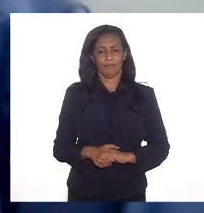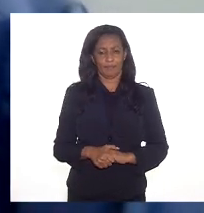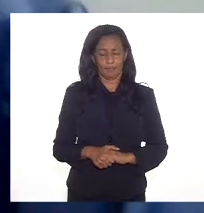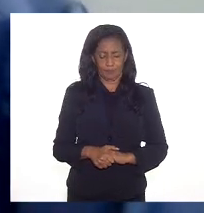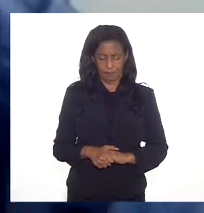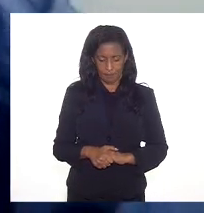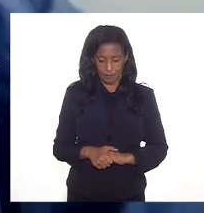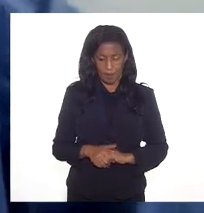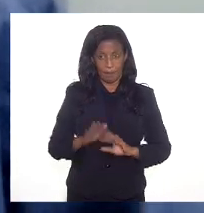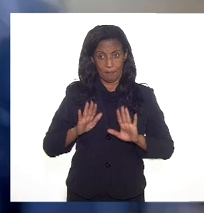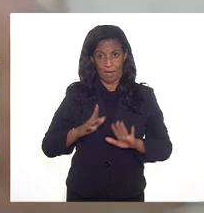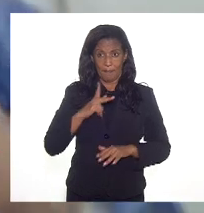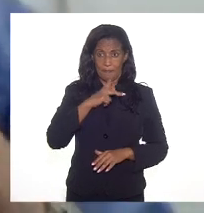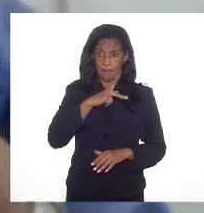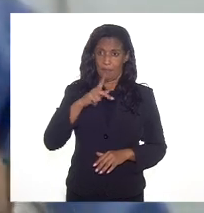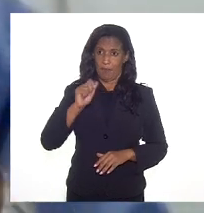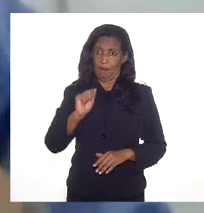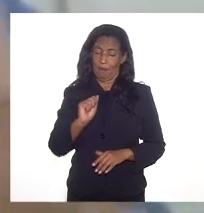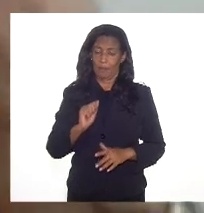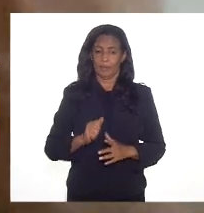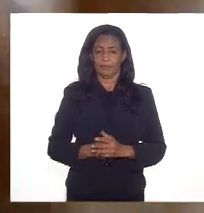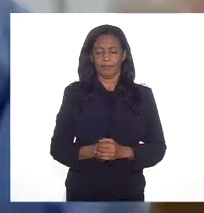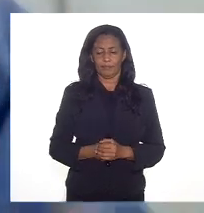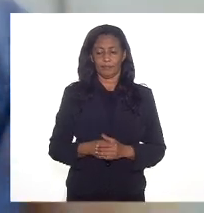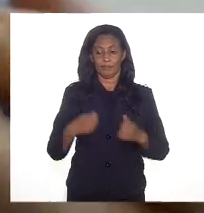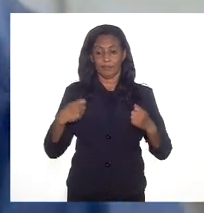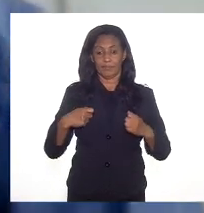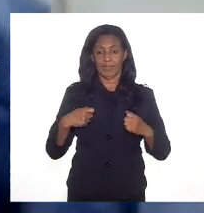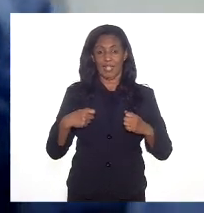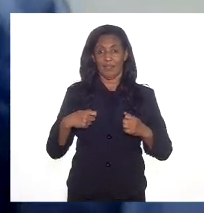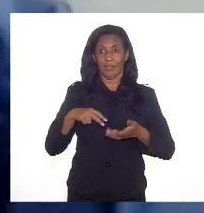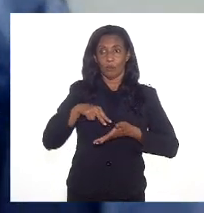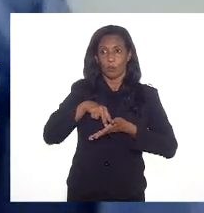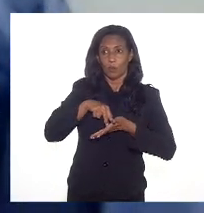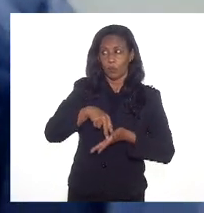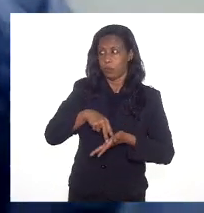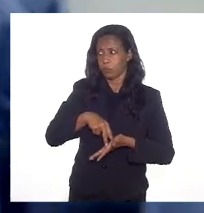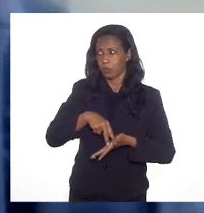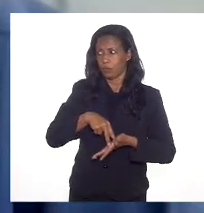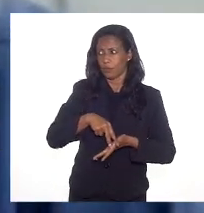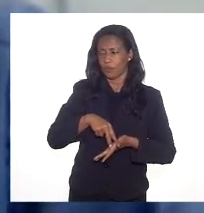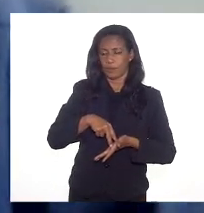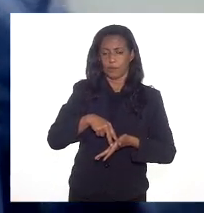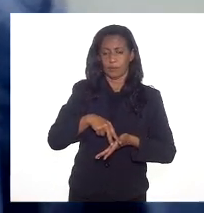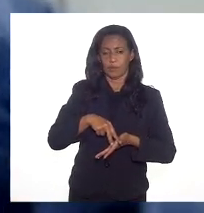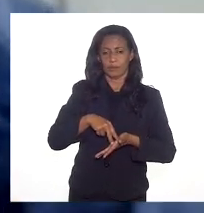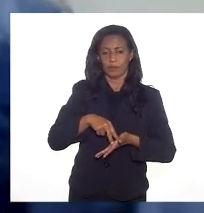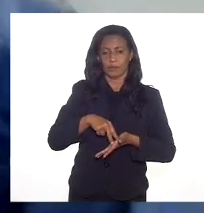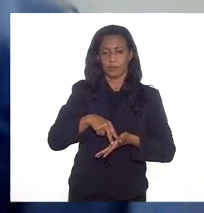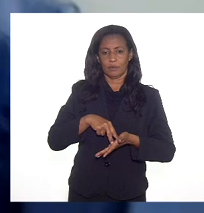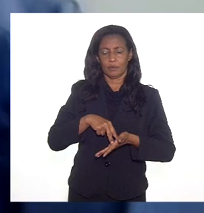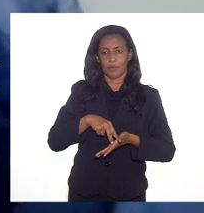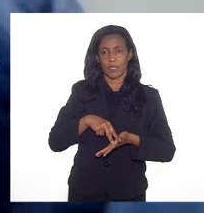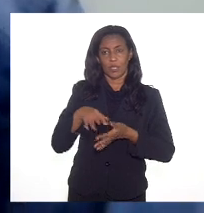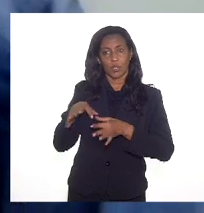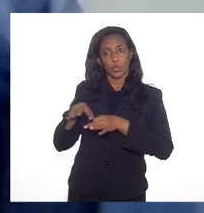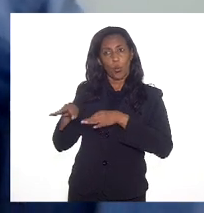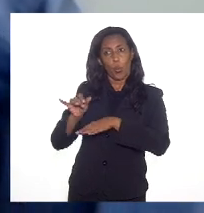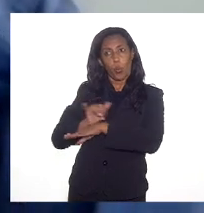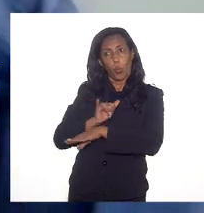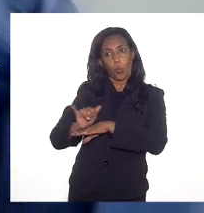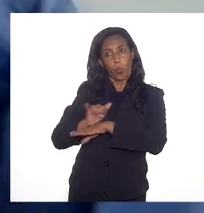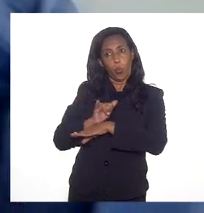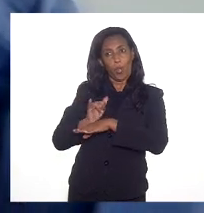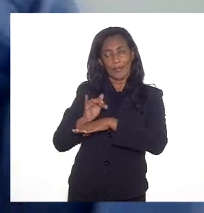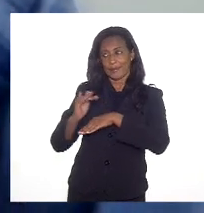Mas esse PPA tinha que estar estruturado, né, em cima de um plano estratégico